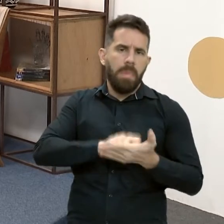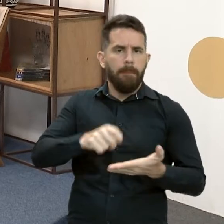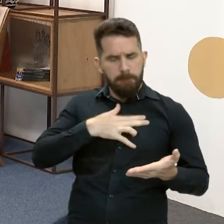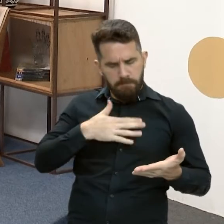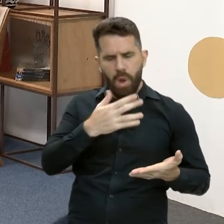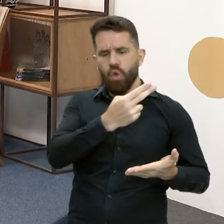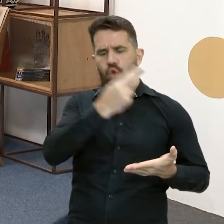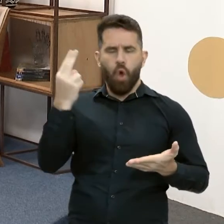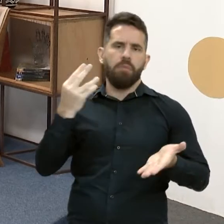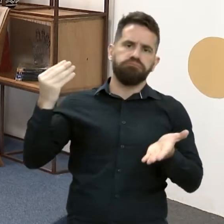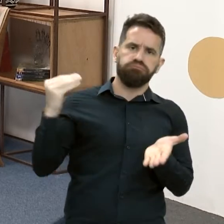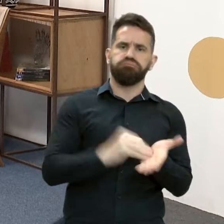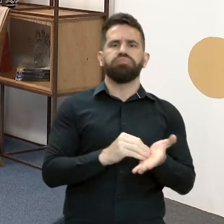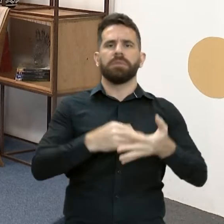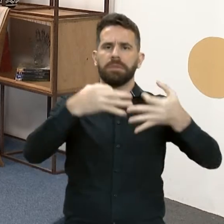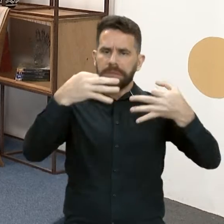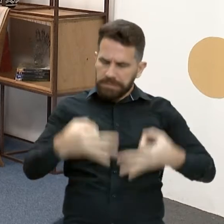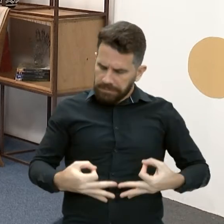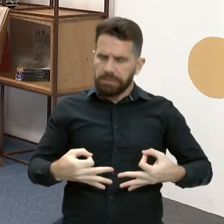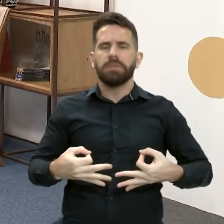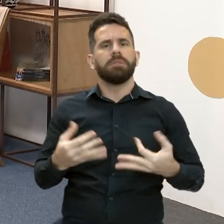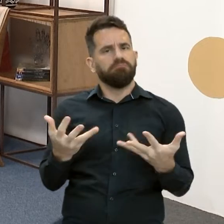bons textos.